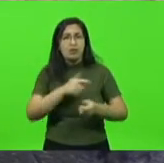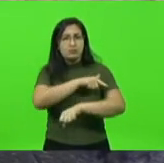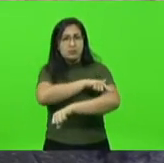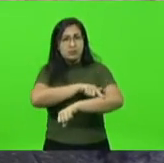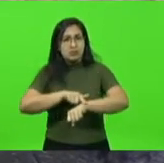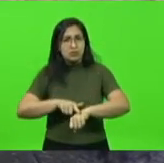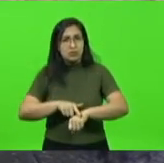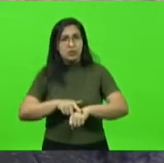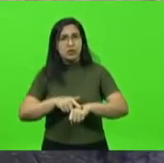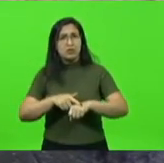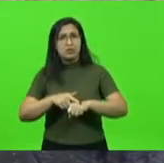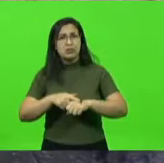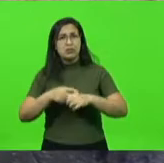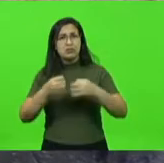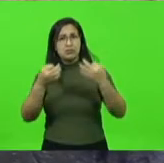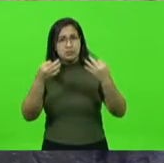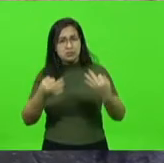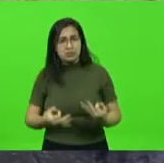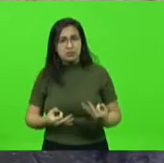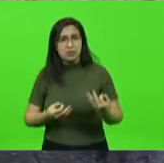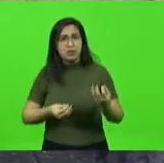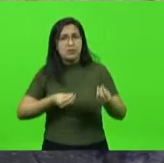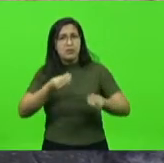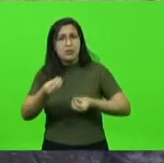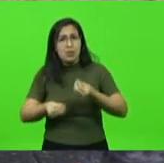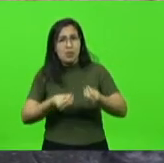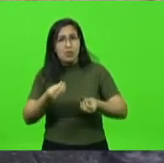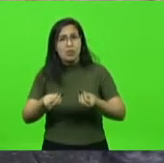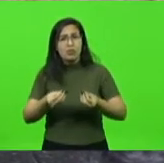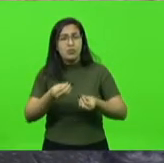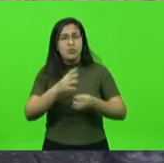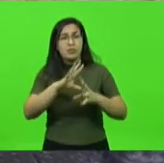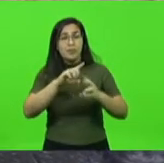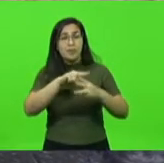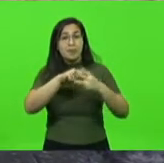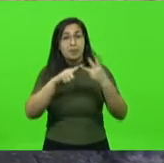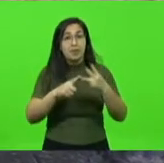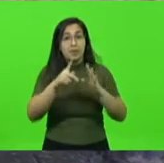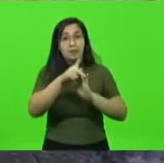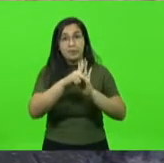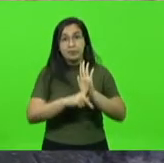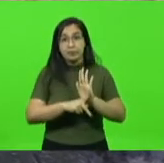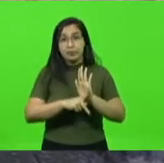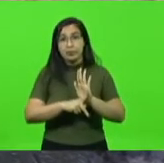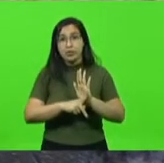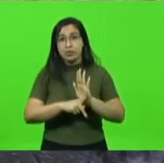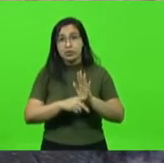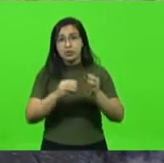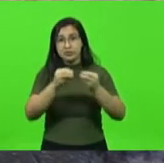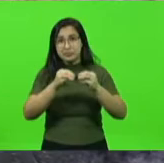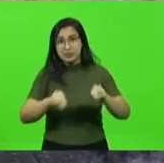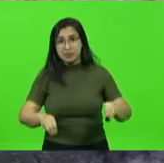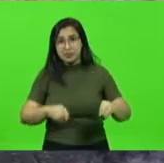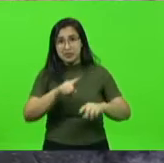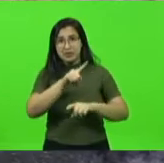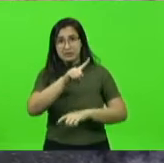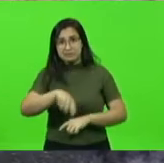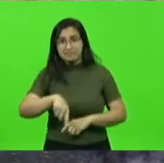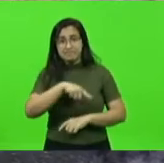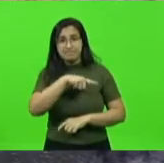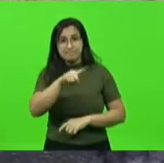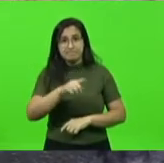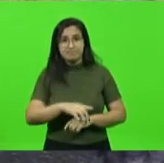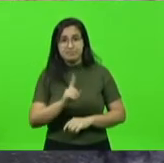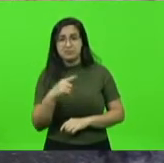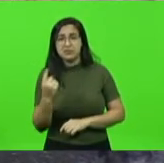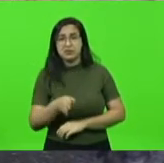que fosse colocado numa mesma juntada os três projetos aqui e dado por prejudicado. Nenhuma. Nós ficamos calados